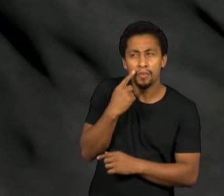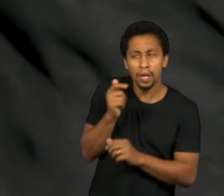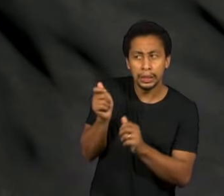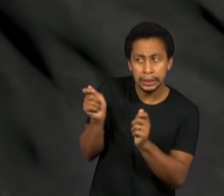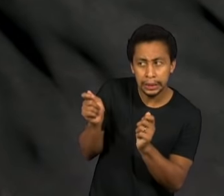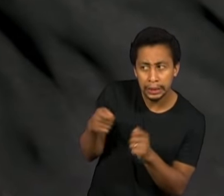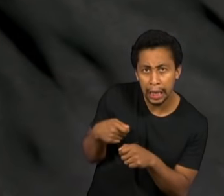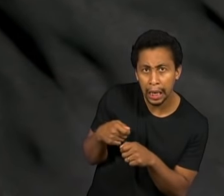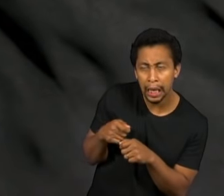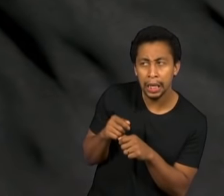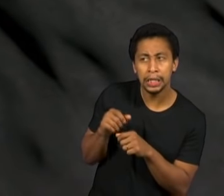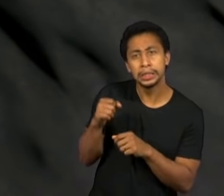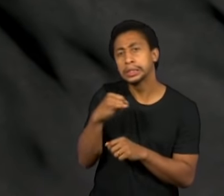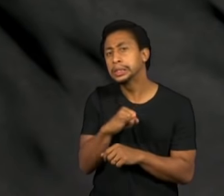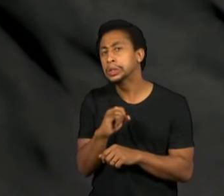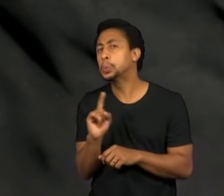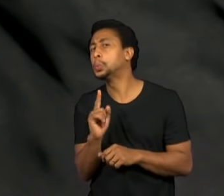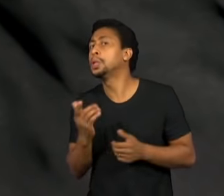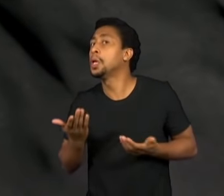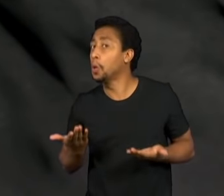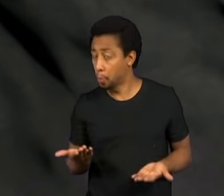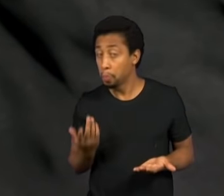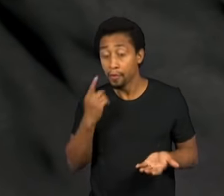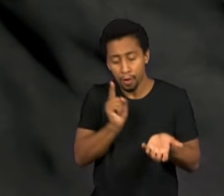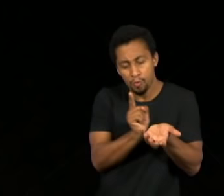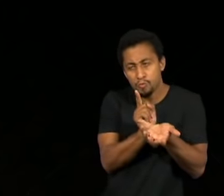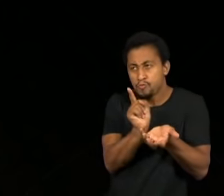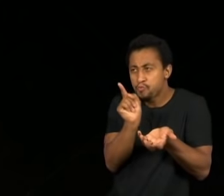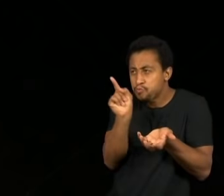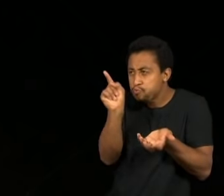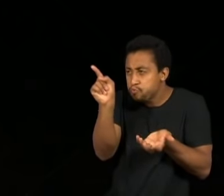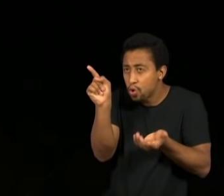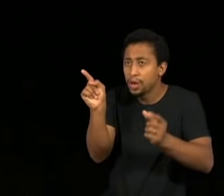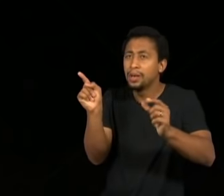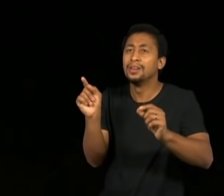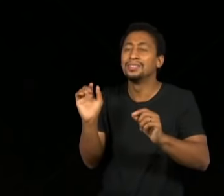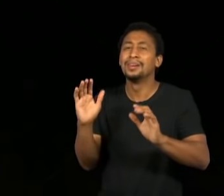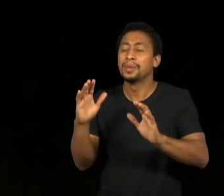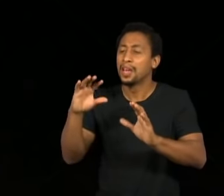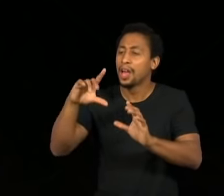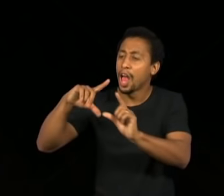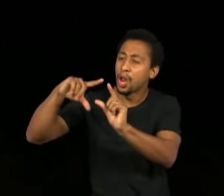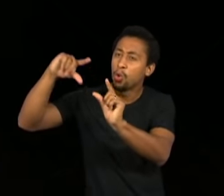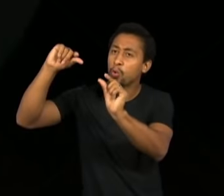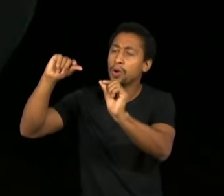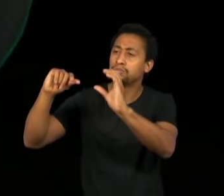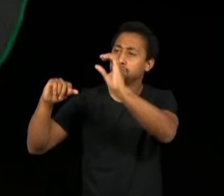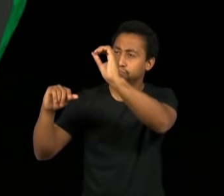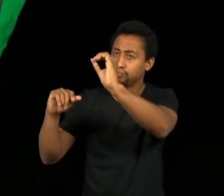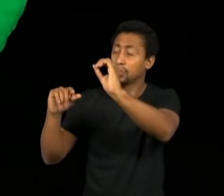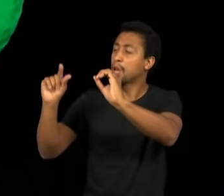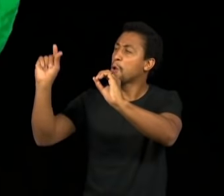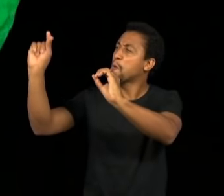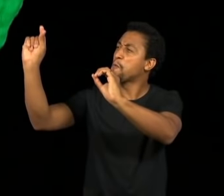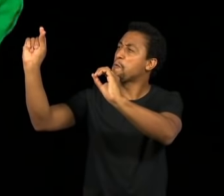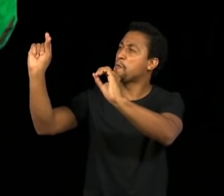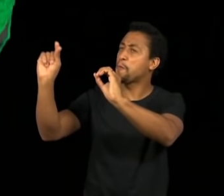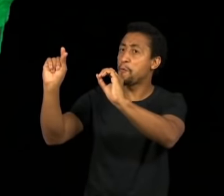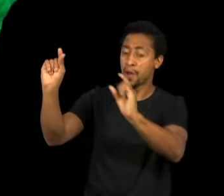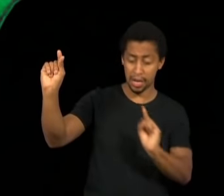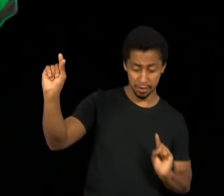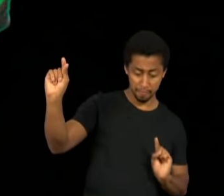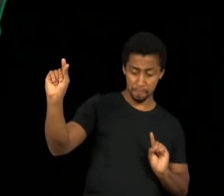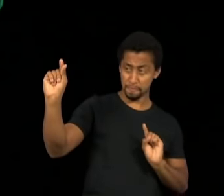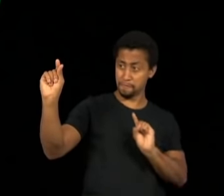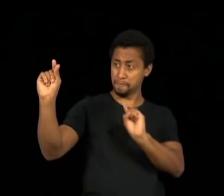não. Testar é validar uma tecnologia ou refutar, talvez não dê certo, não sei, para que, caso